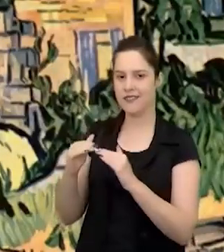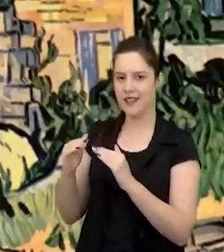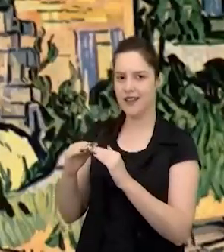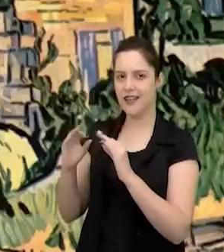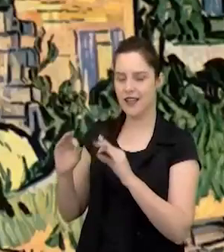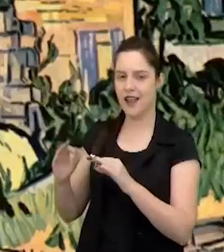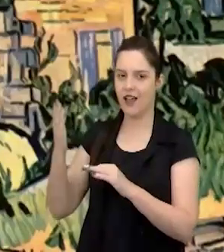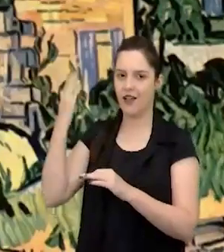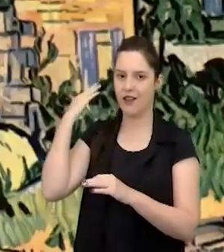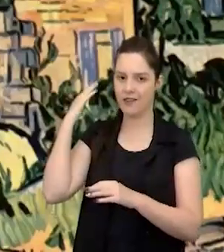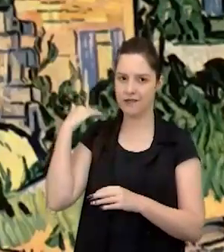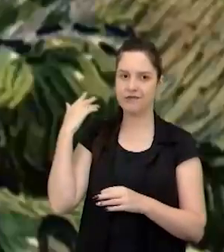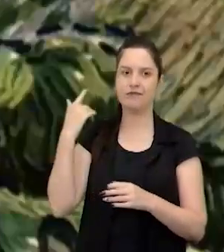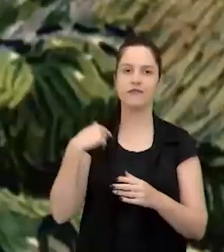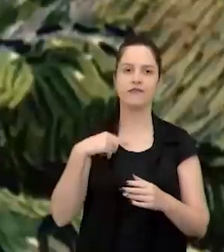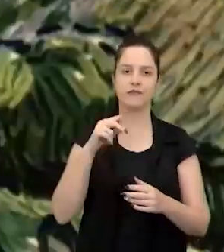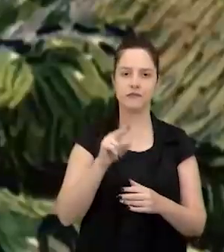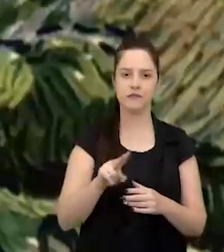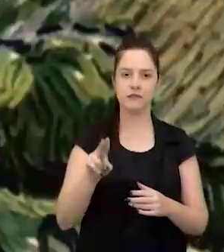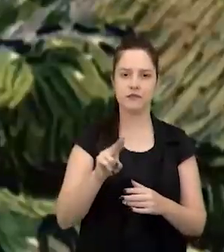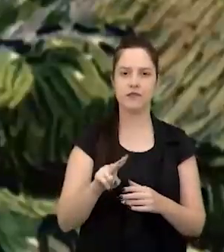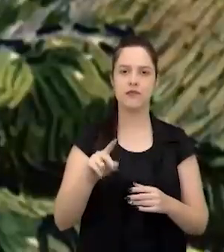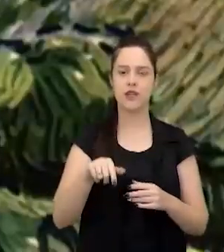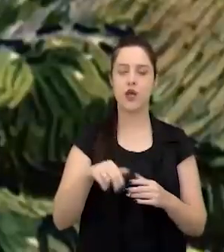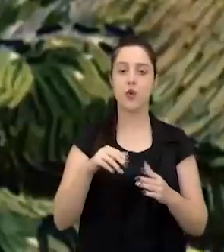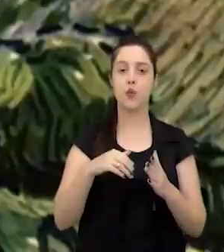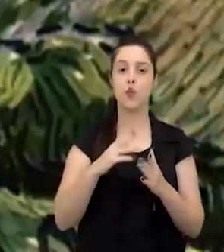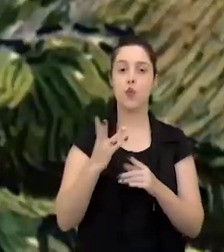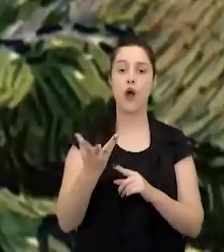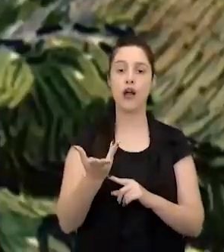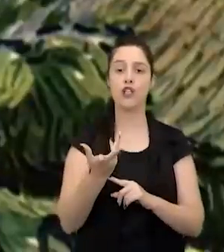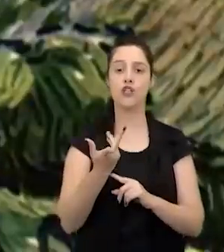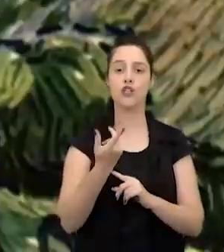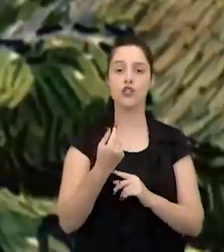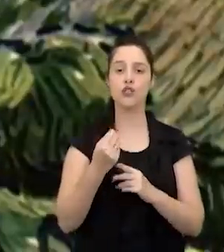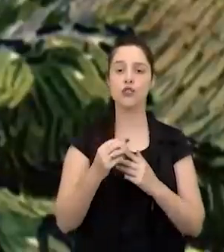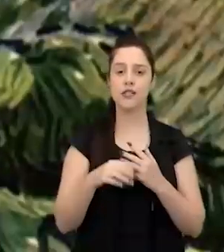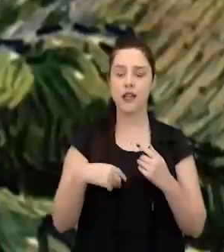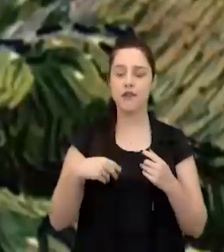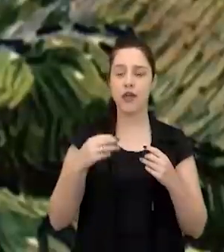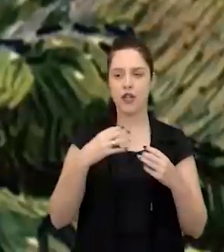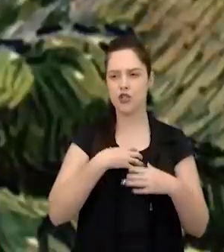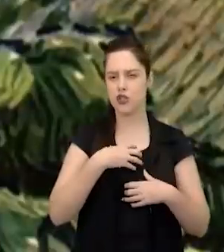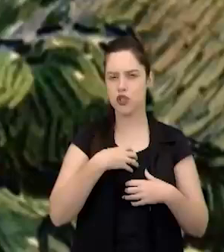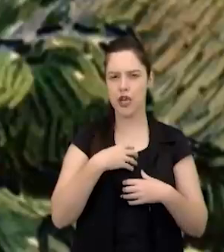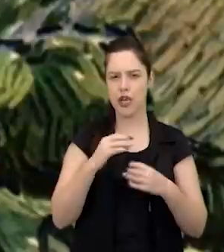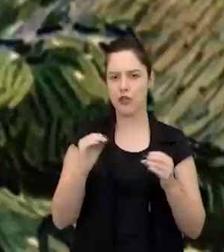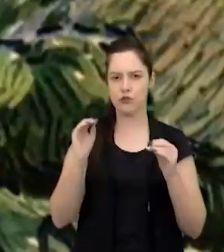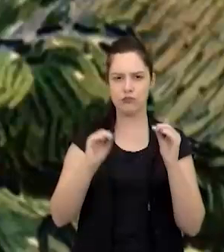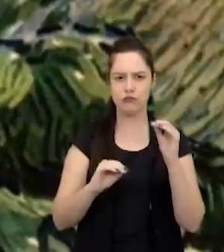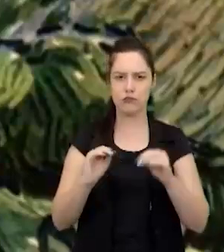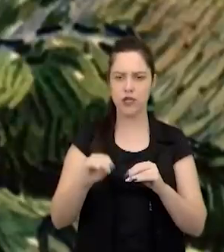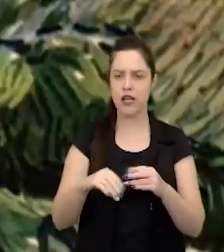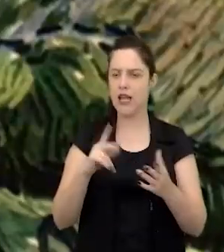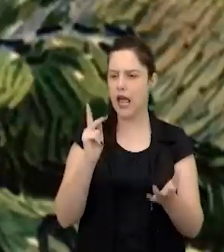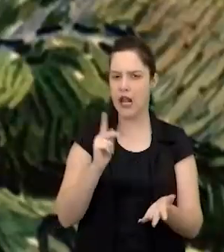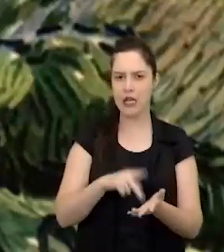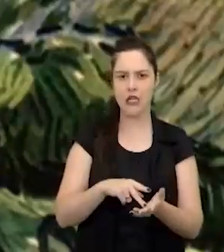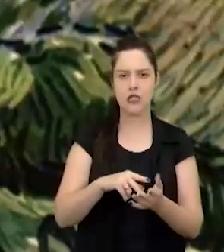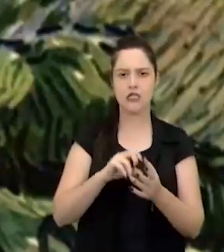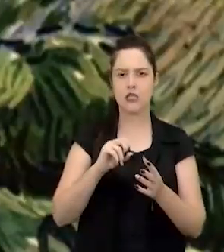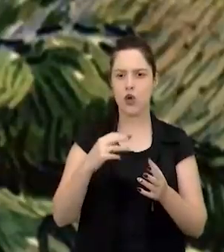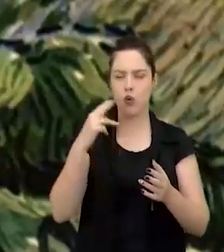que o quê? Autorretrato é sempre quando o artista ele vai se retratar de alguma forma, seja realista, surrealista,